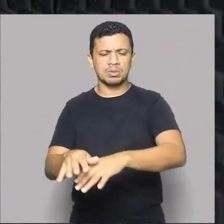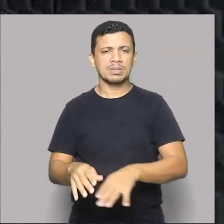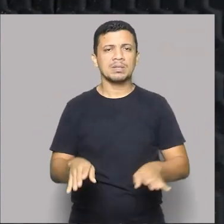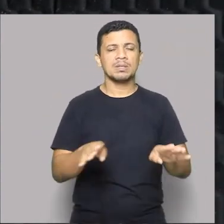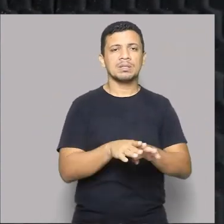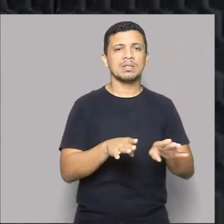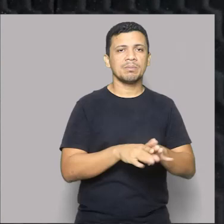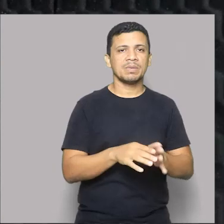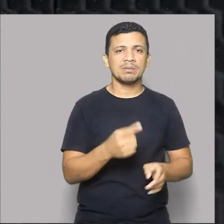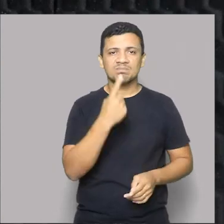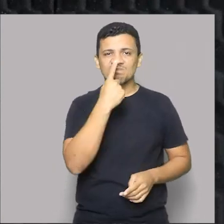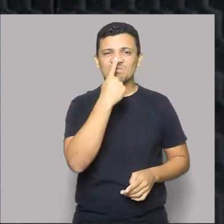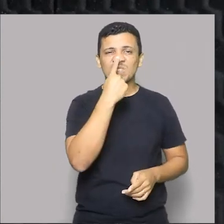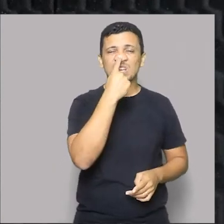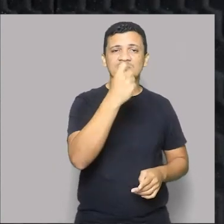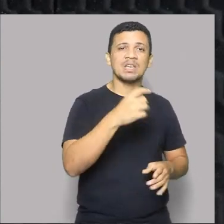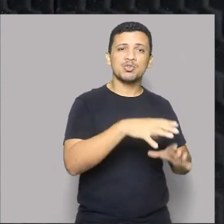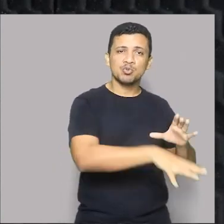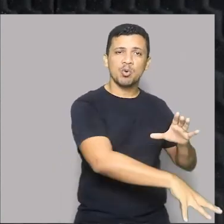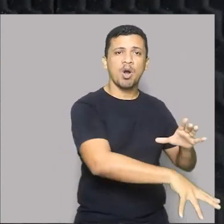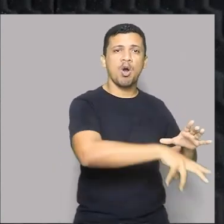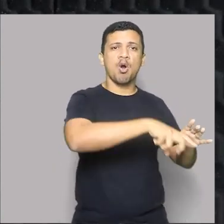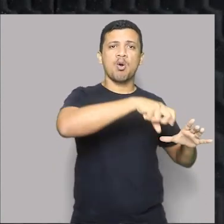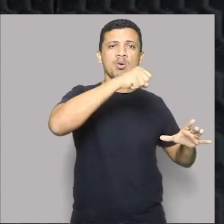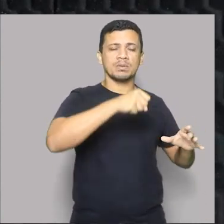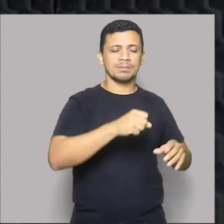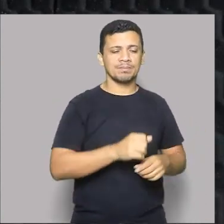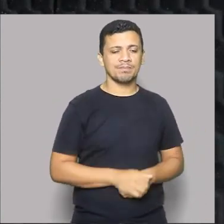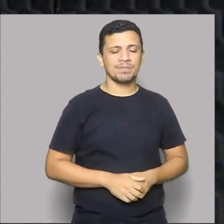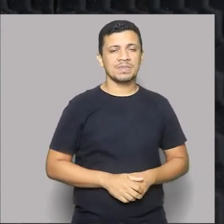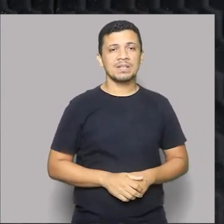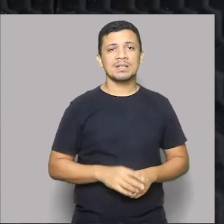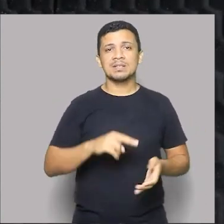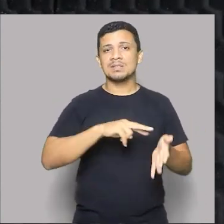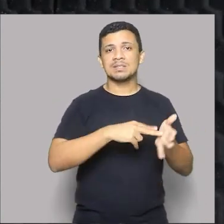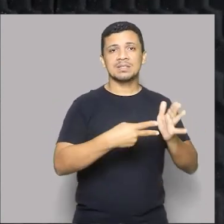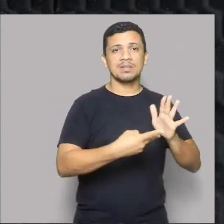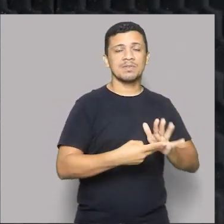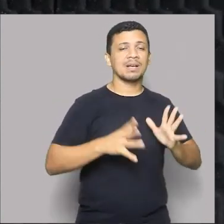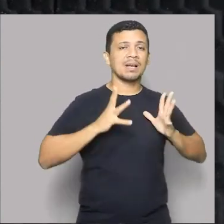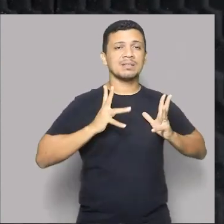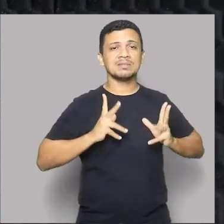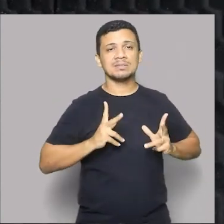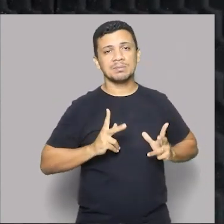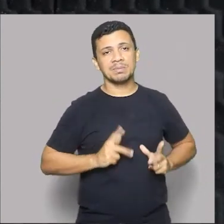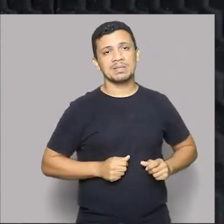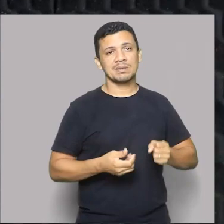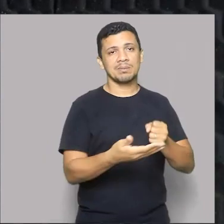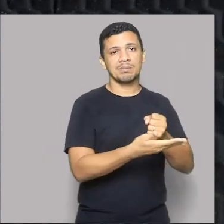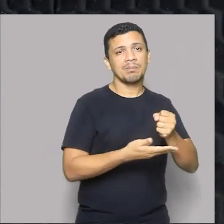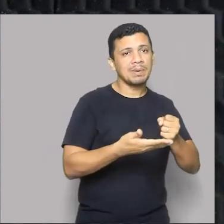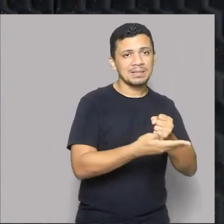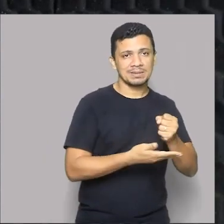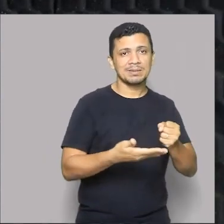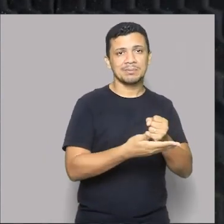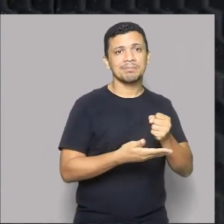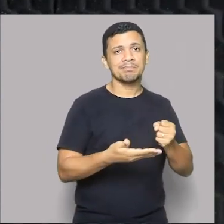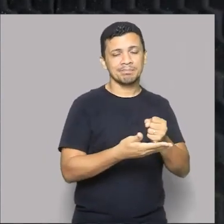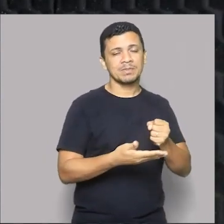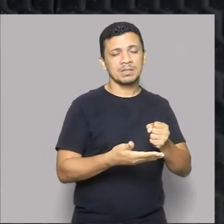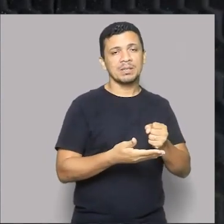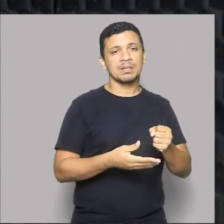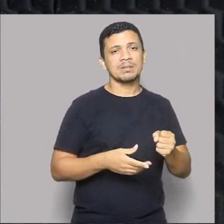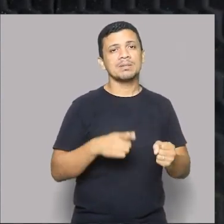o próprio nome já diz, sanear significa higienizar. Então, o saneamento básico são as condições básicas